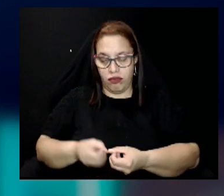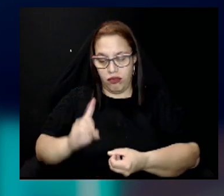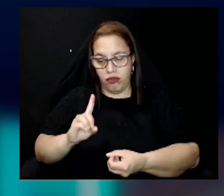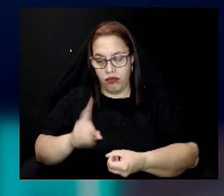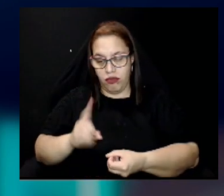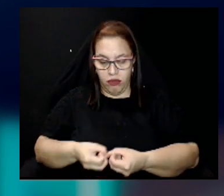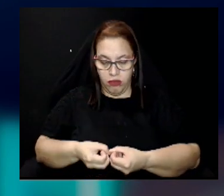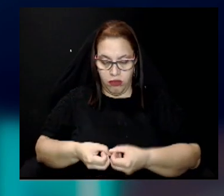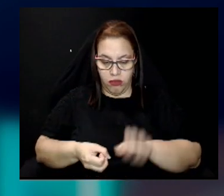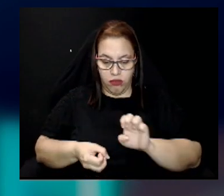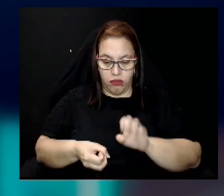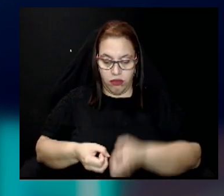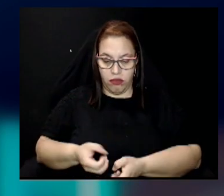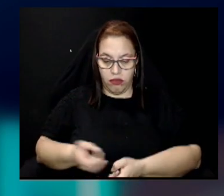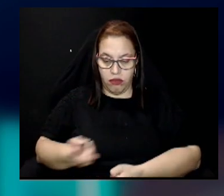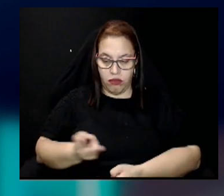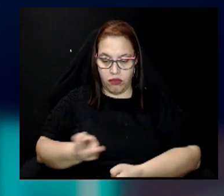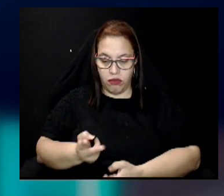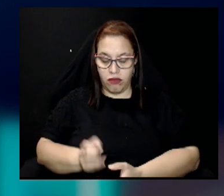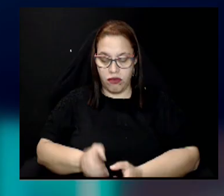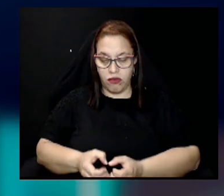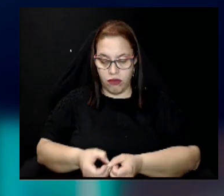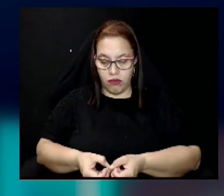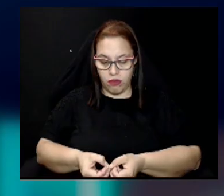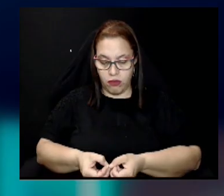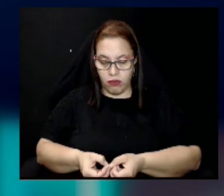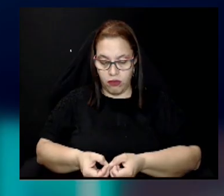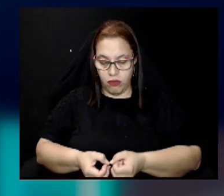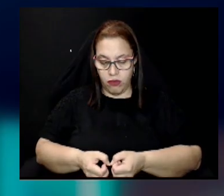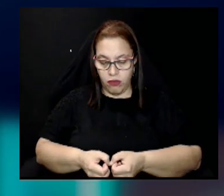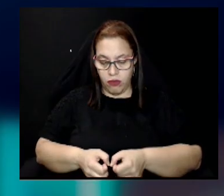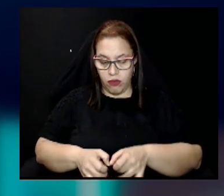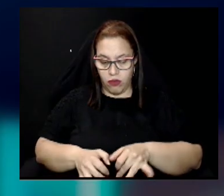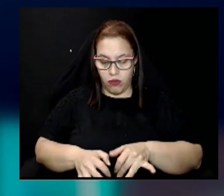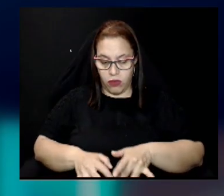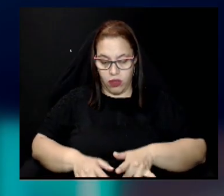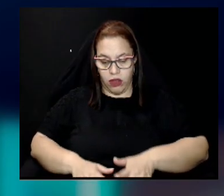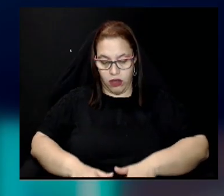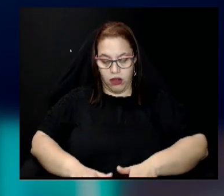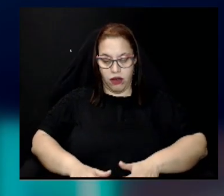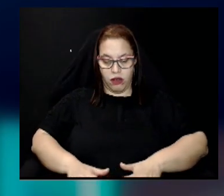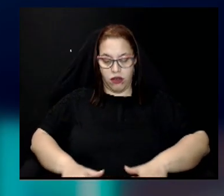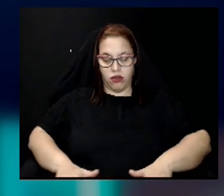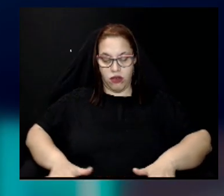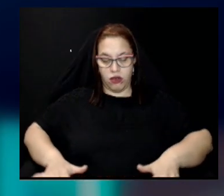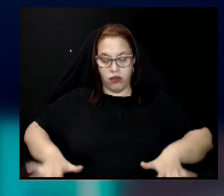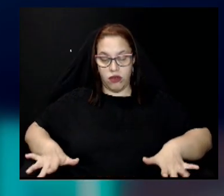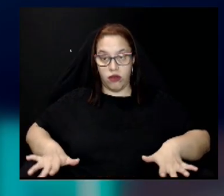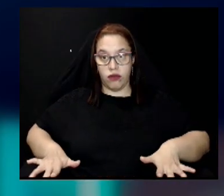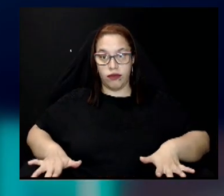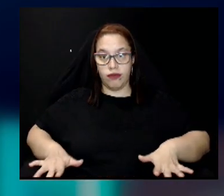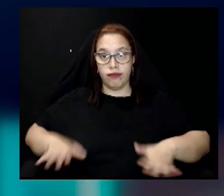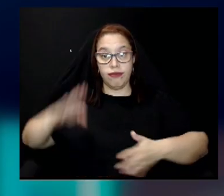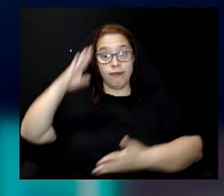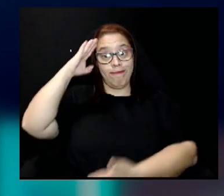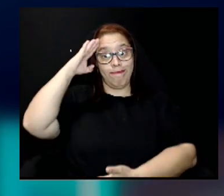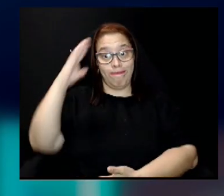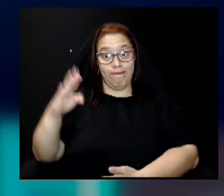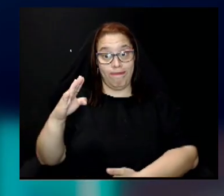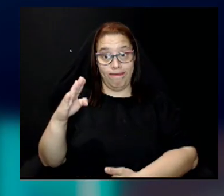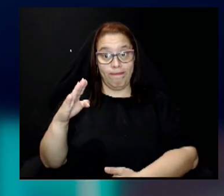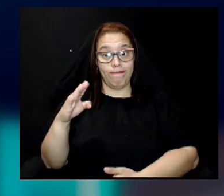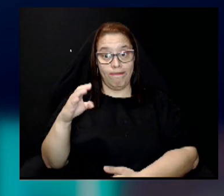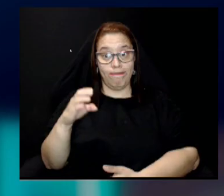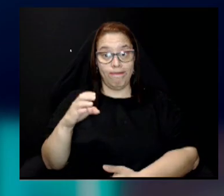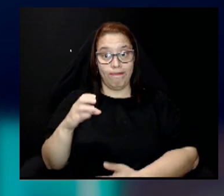dos dois, ele começa a se disseminar pela cavidade abdominal. Então, o principal sintoma desse câncer, para